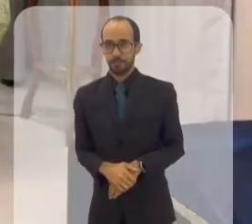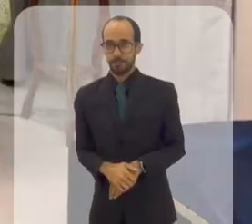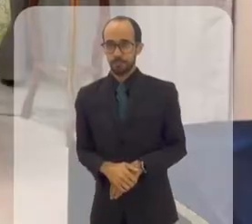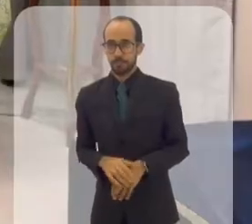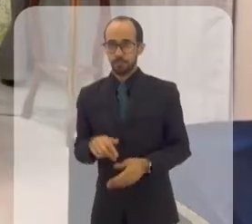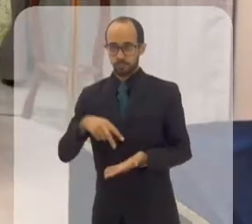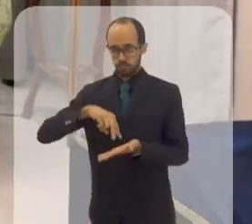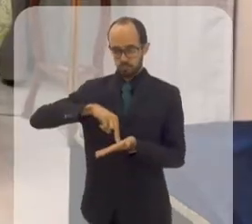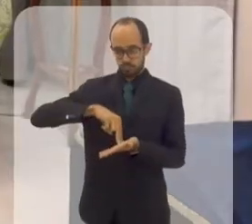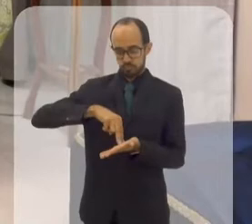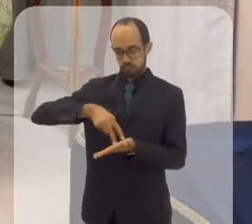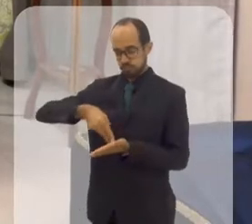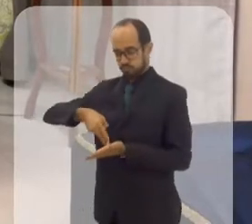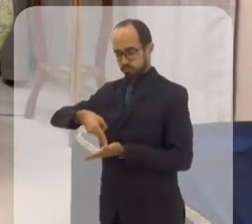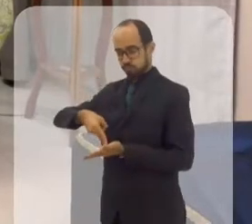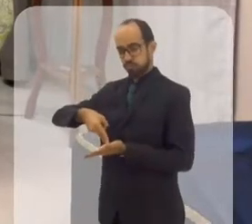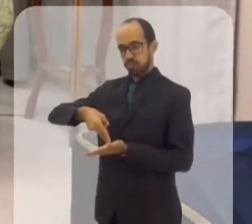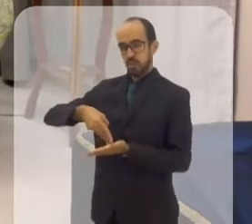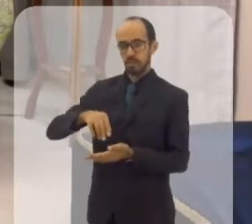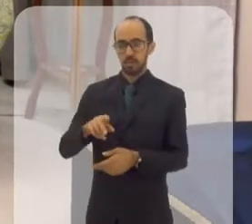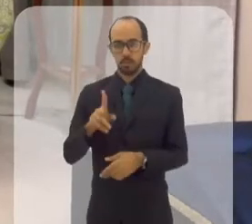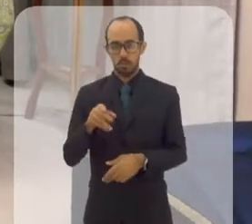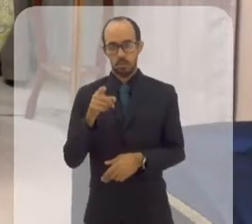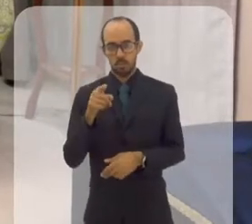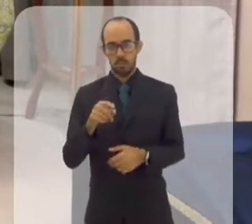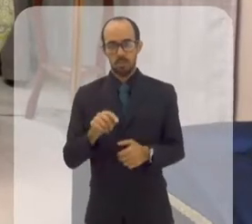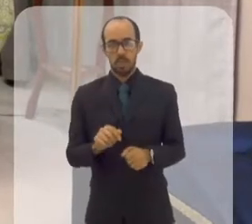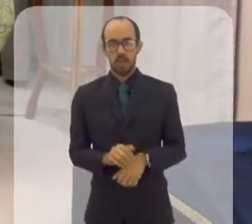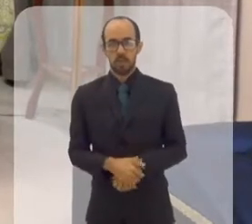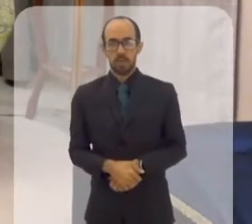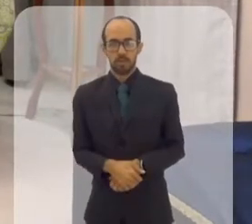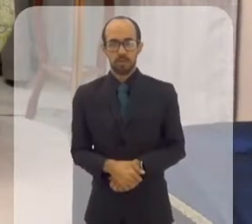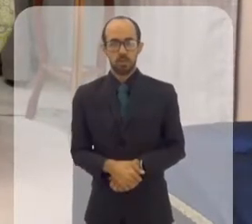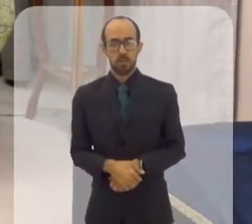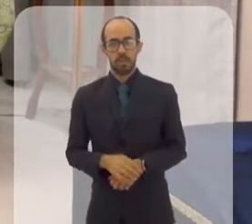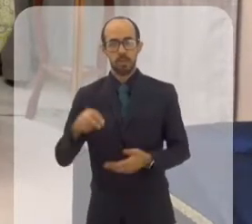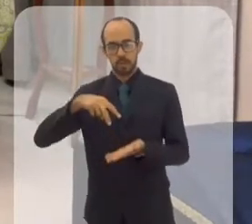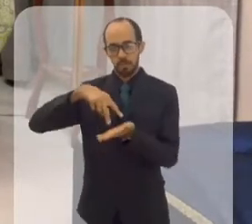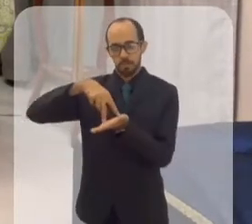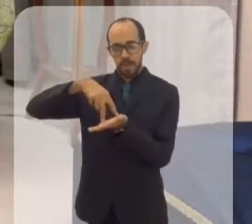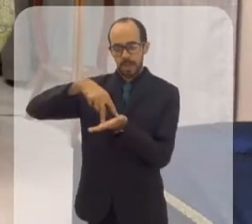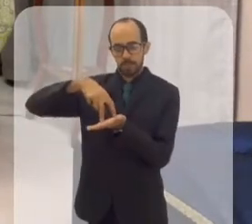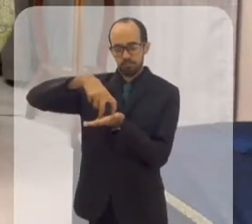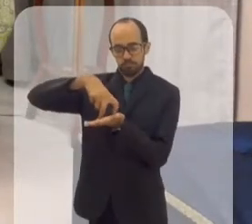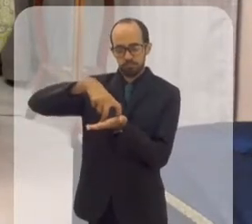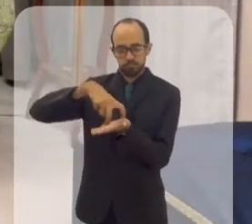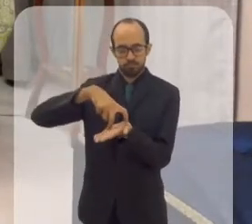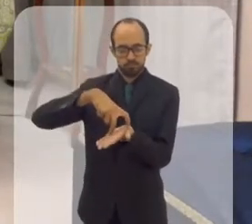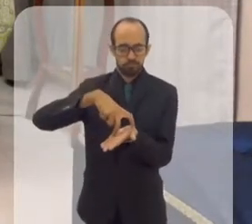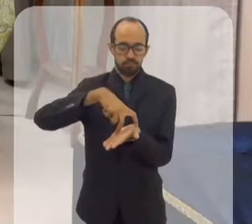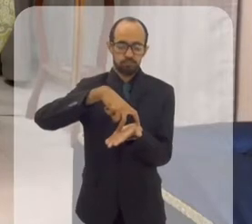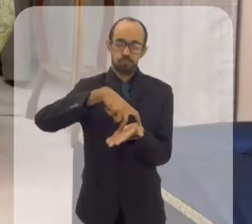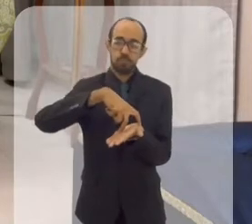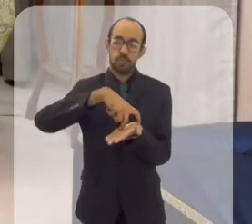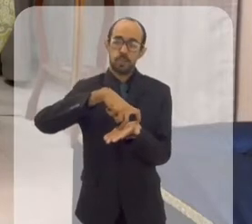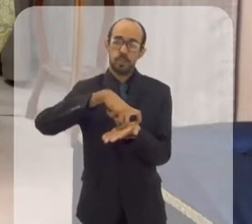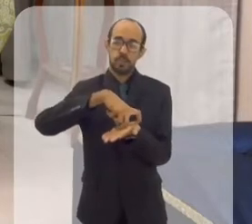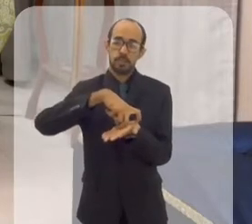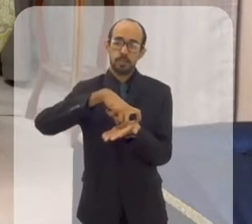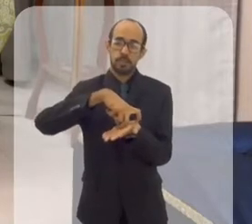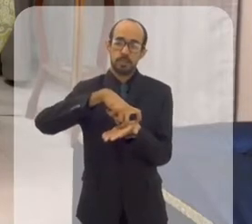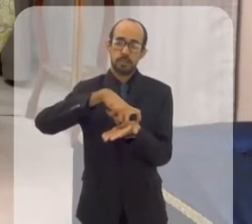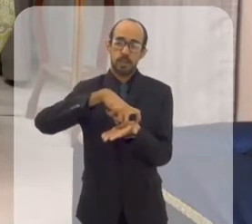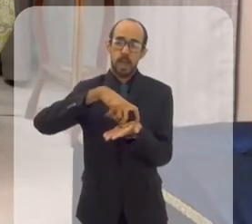Aí eu vou virar o quadril, direito quadril, desci a perna em L, né?